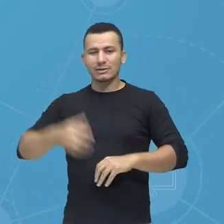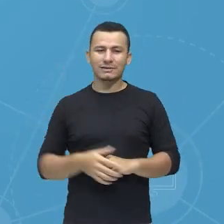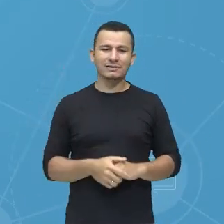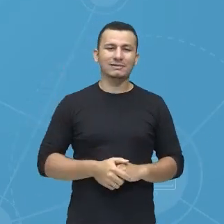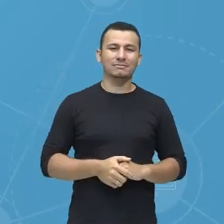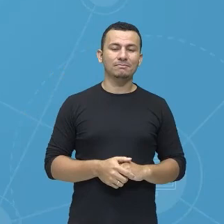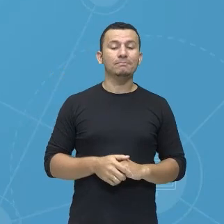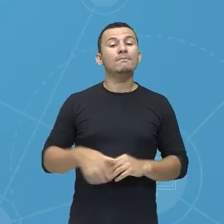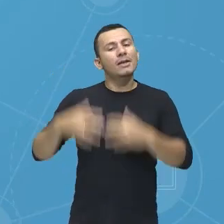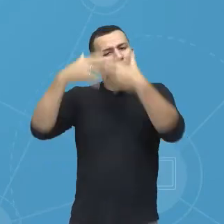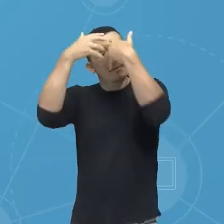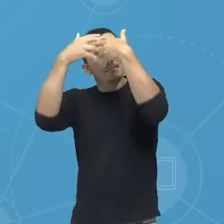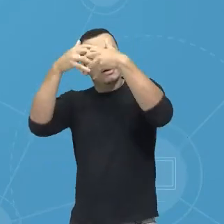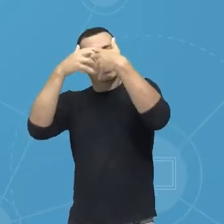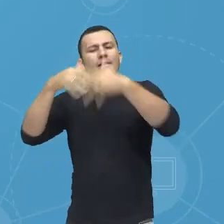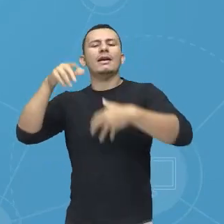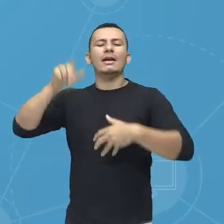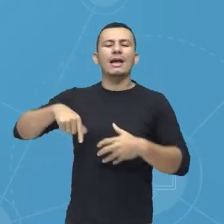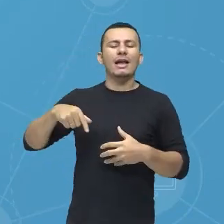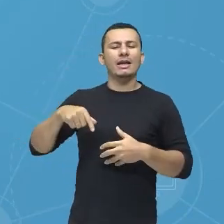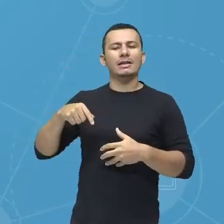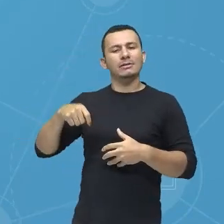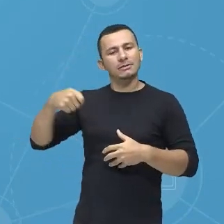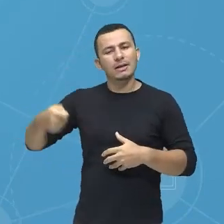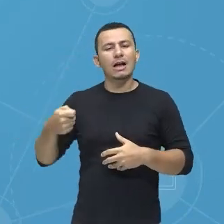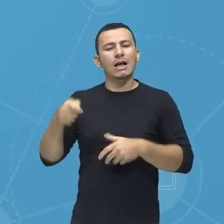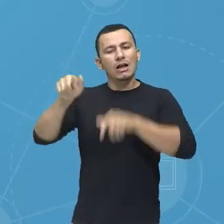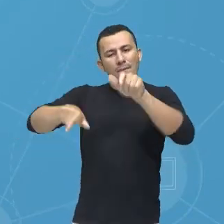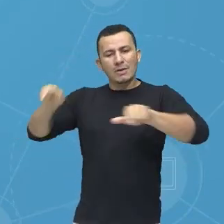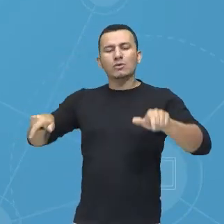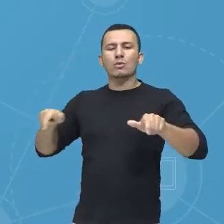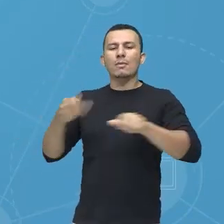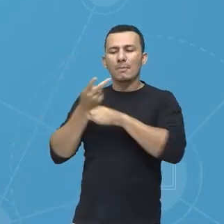racionalidade é que faz o ser humano buscar